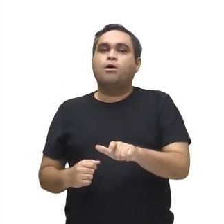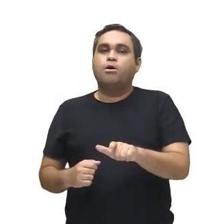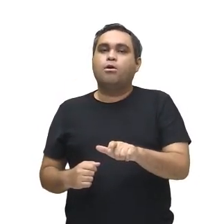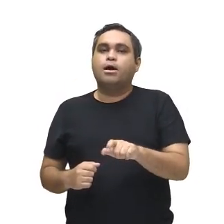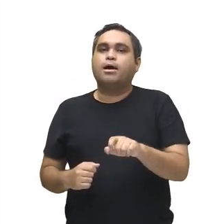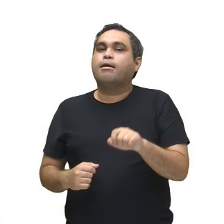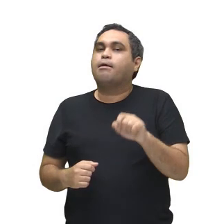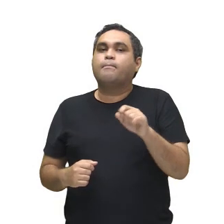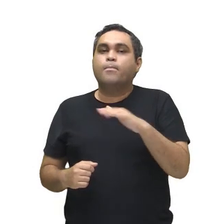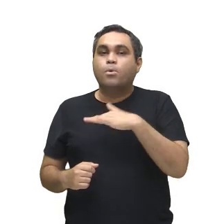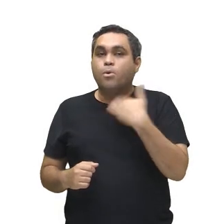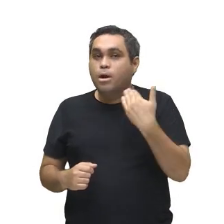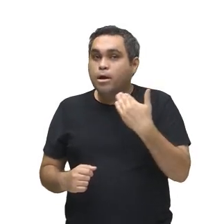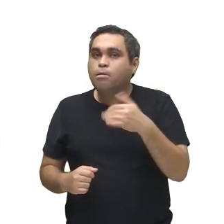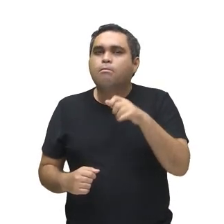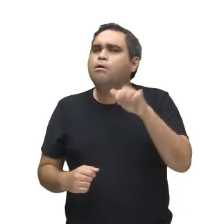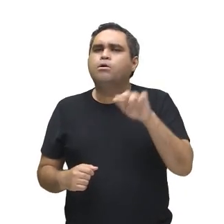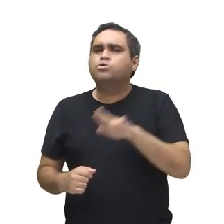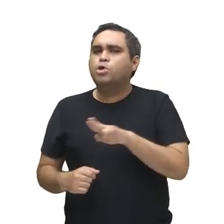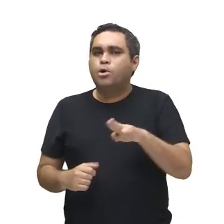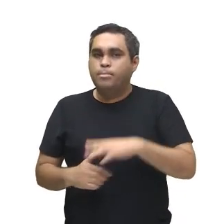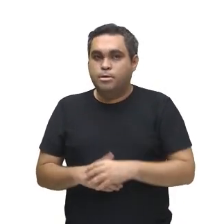para a resposta.